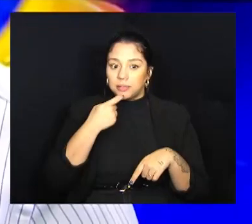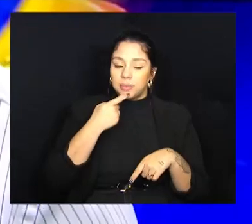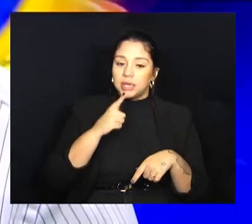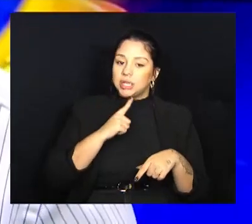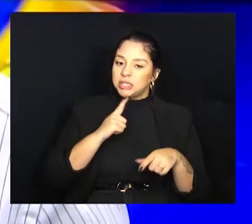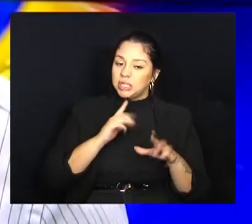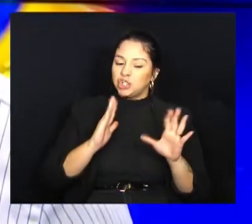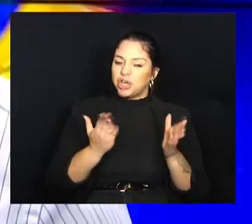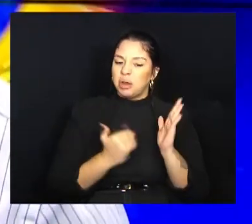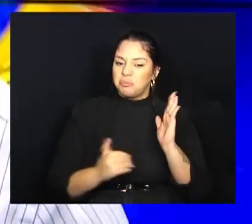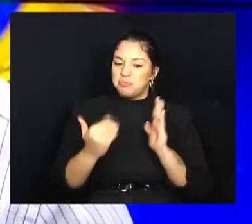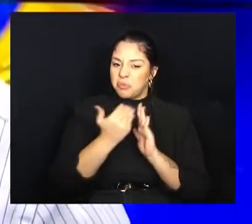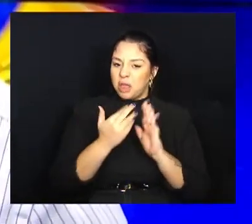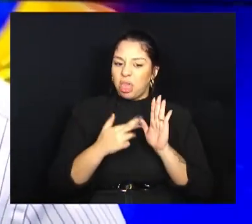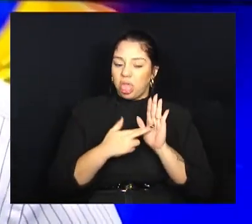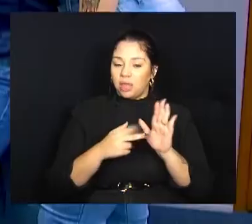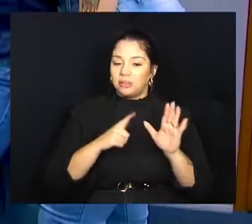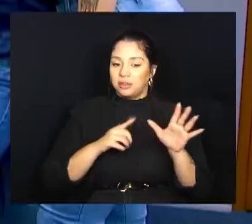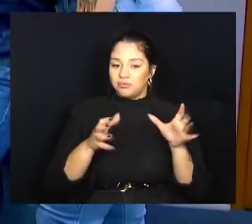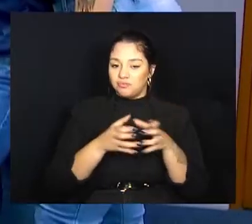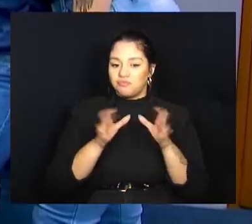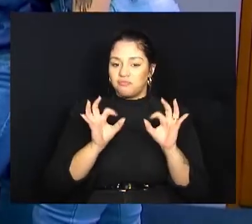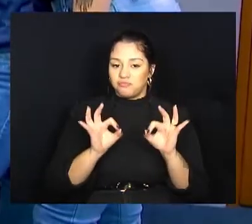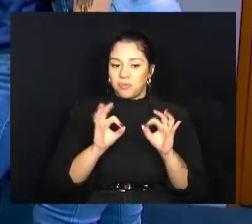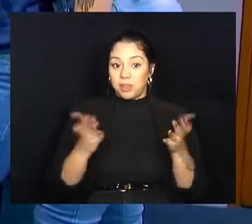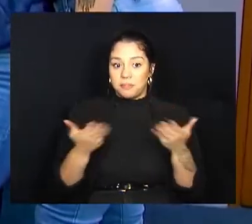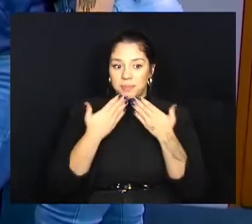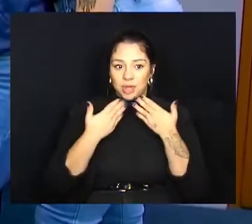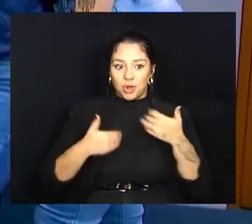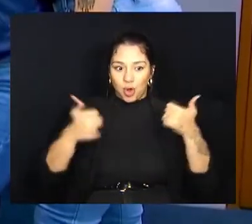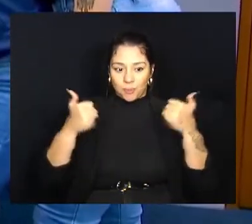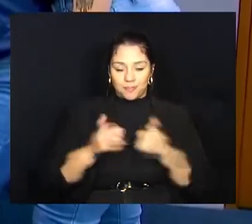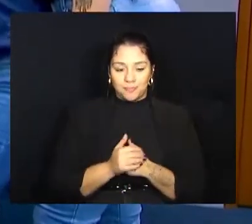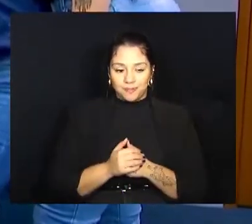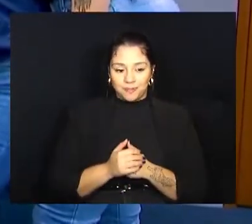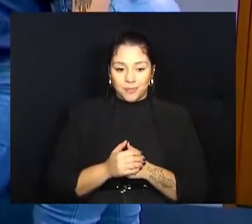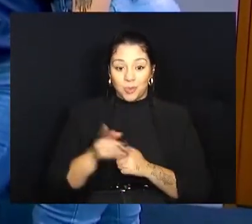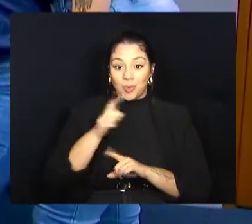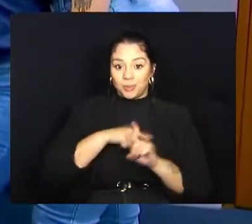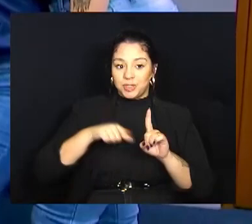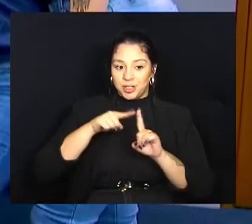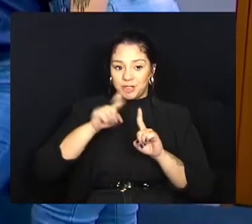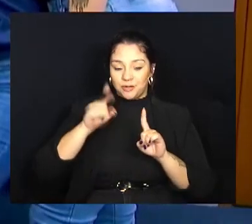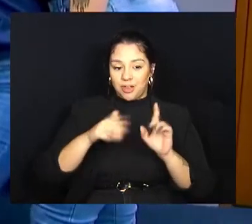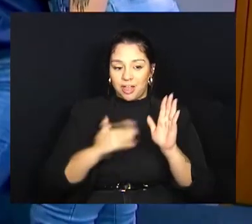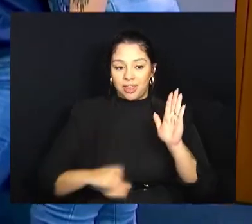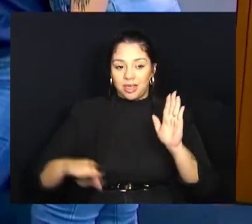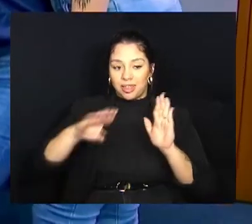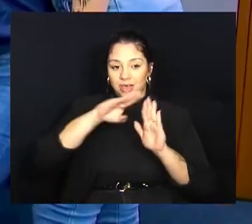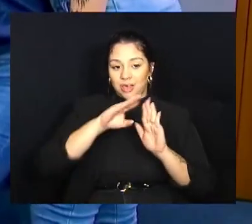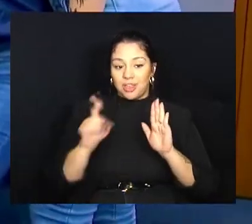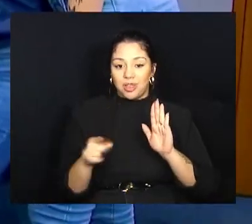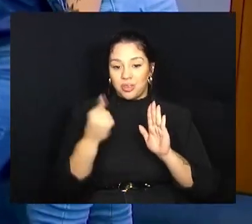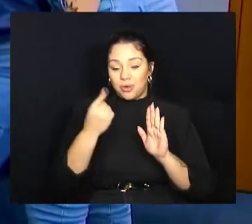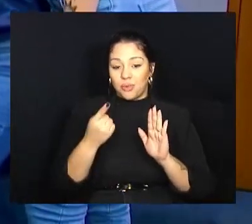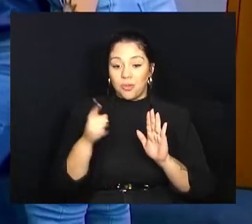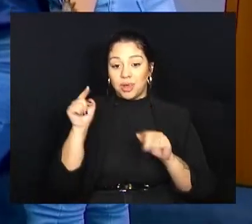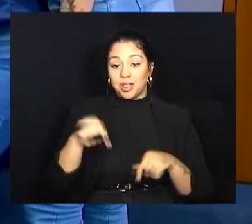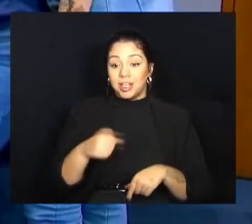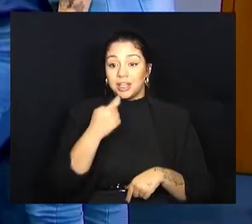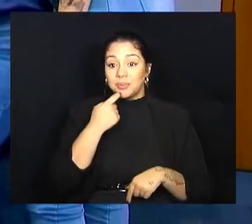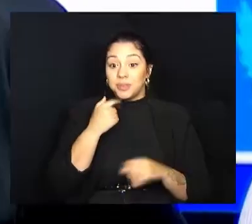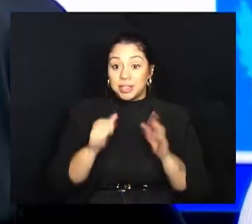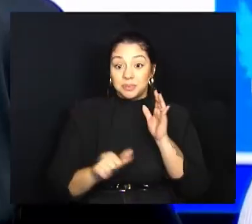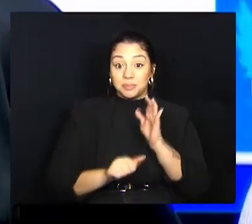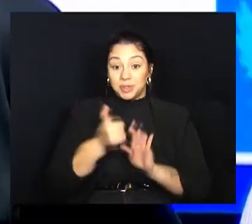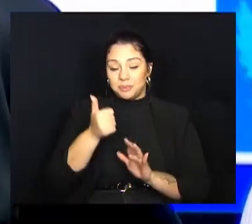e com grandes atletas vai ser melhor ainda. O objetivo é ser top 1 do Brasil, isso mesmo. Campinas em primeiro lugar